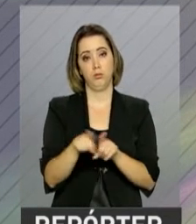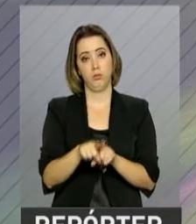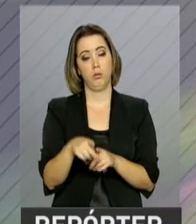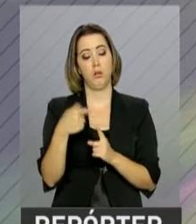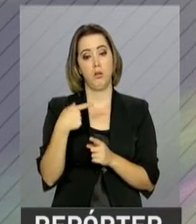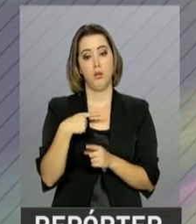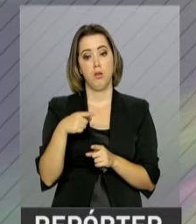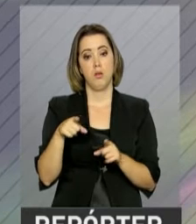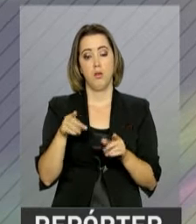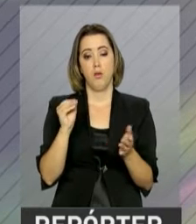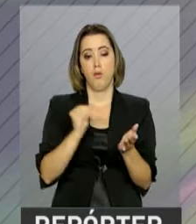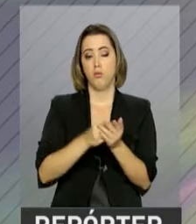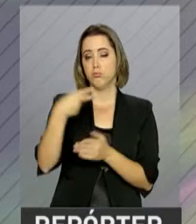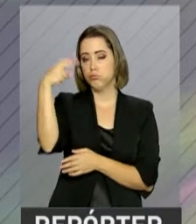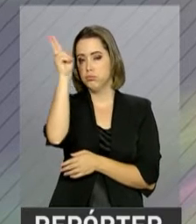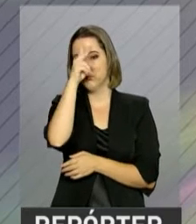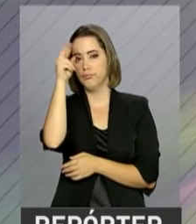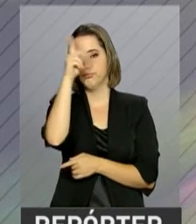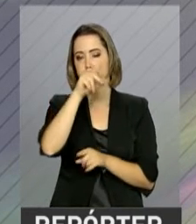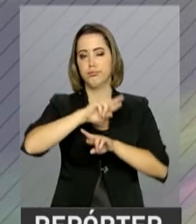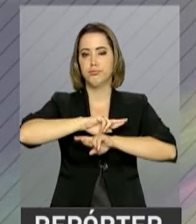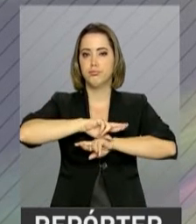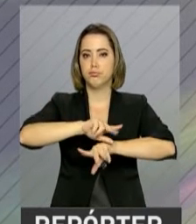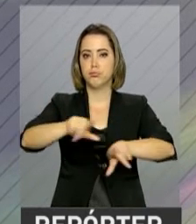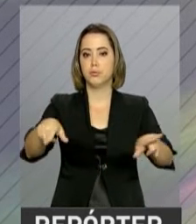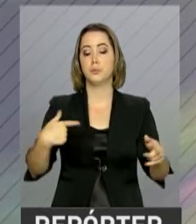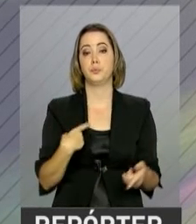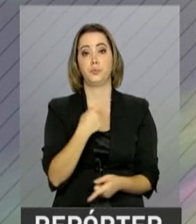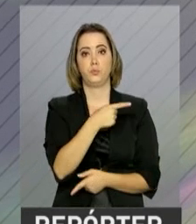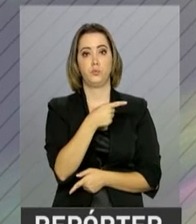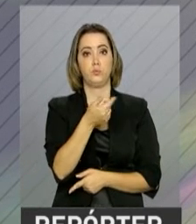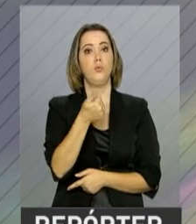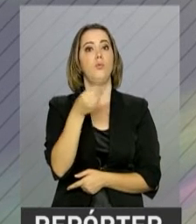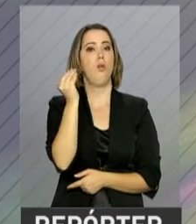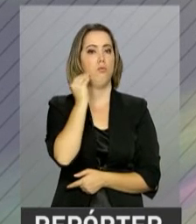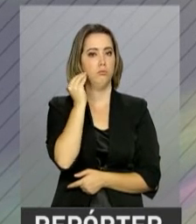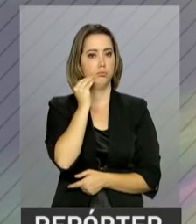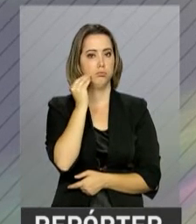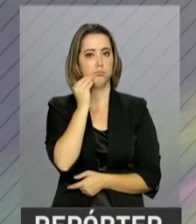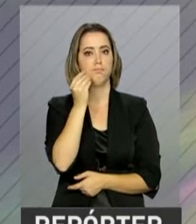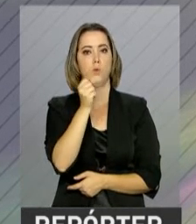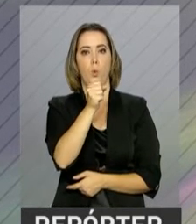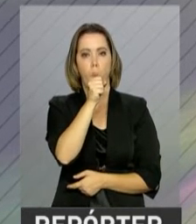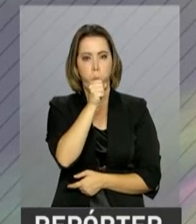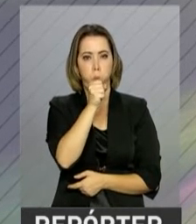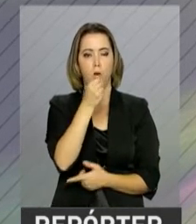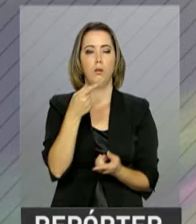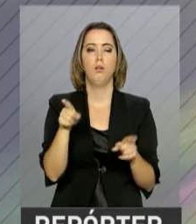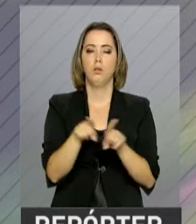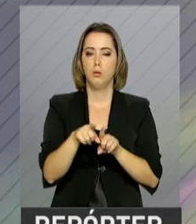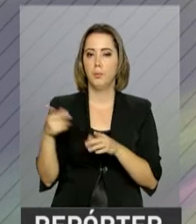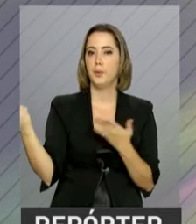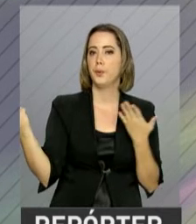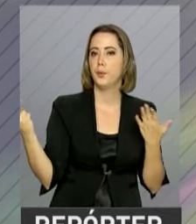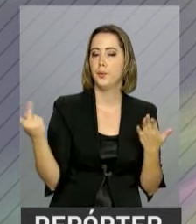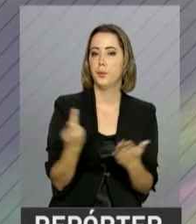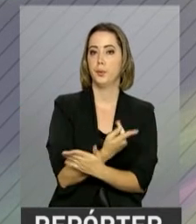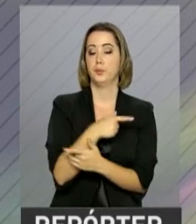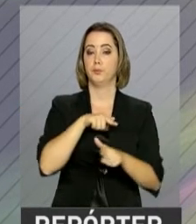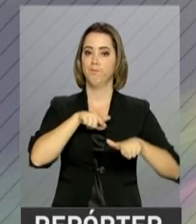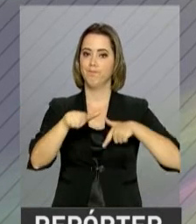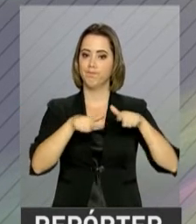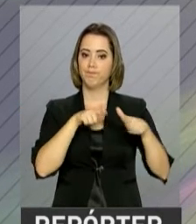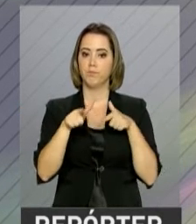e falta da cadeirinha infantil quase 90 mil testes de bafômetro foram realizados durante a operação foram registrados